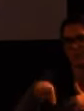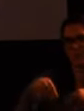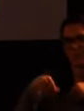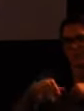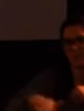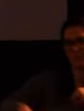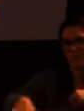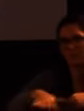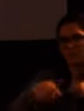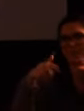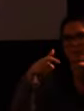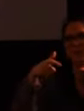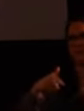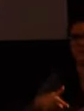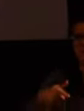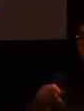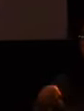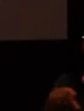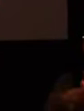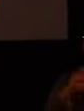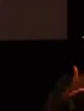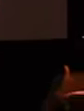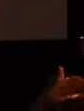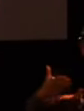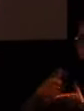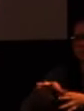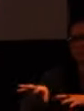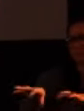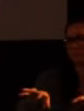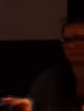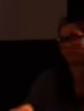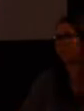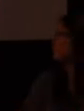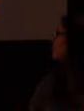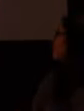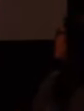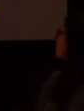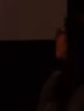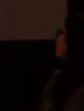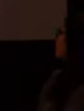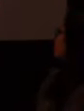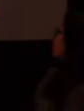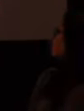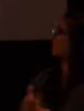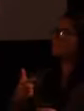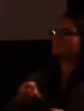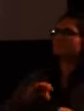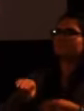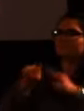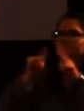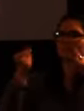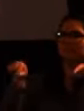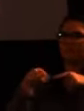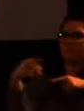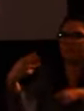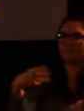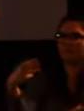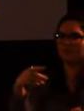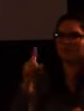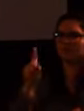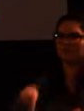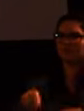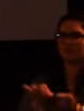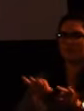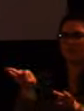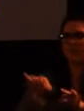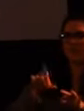territorial resultante aí dos fracionamentos, dos parcelamentos. Pode passar. Esse é o quadro 3, traz as dimensões